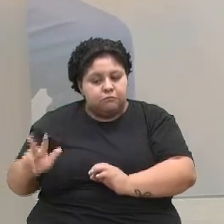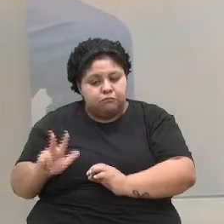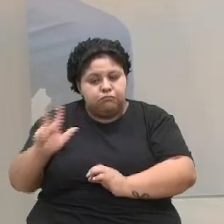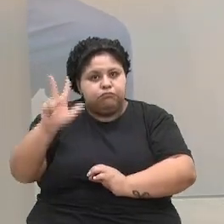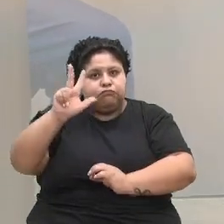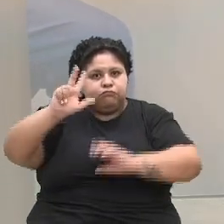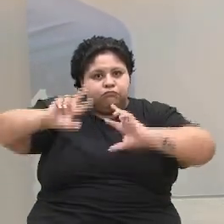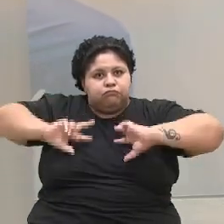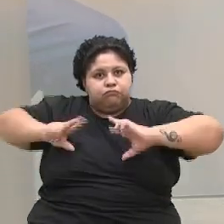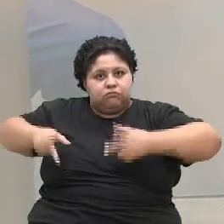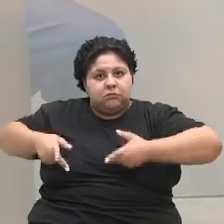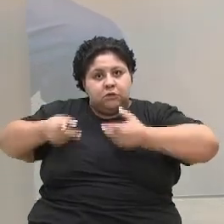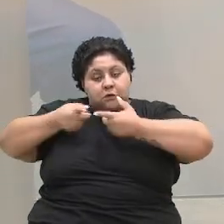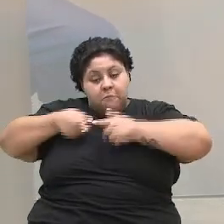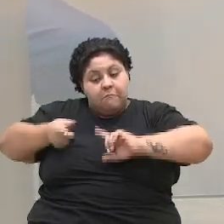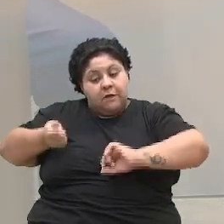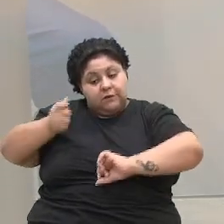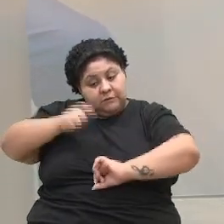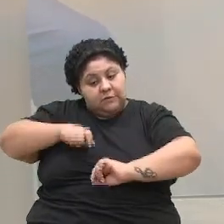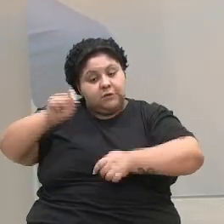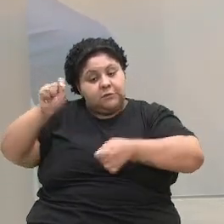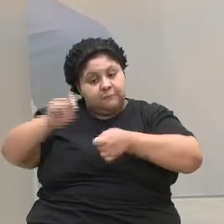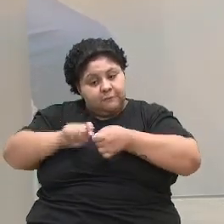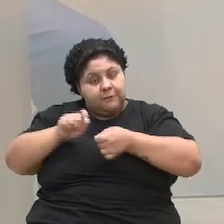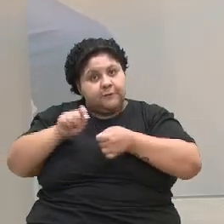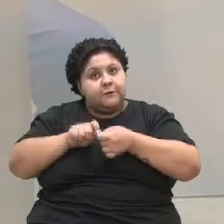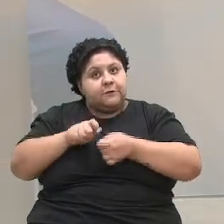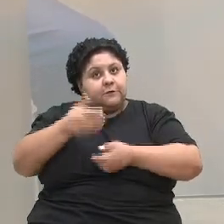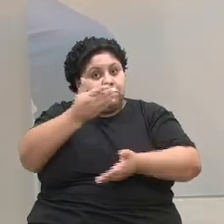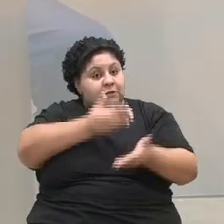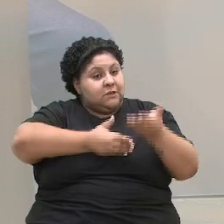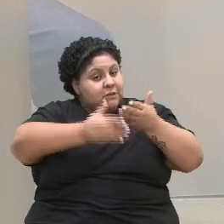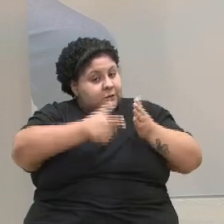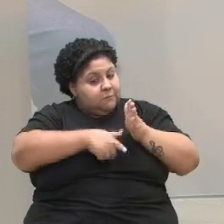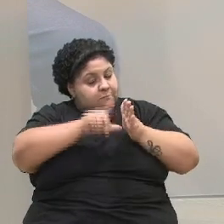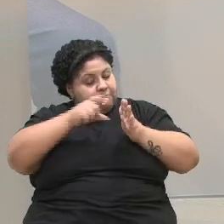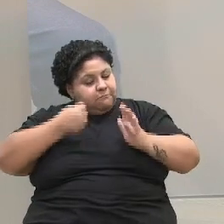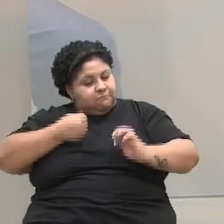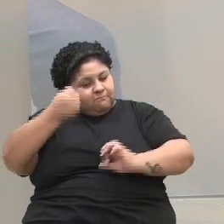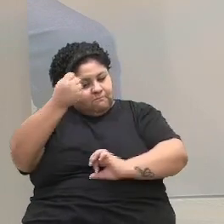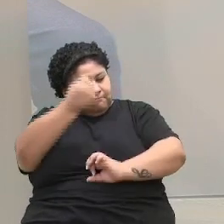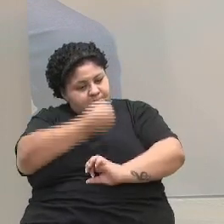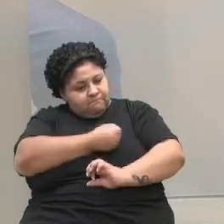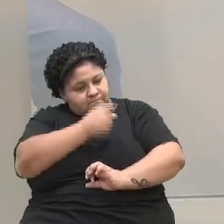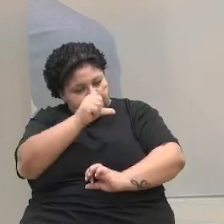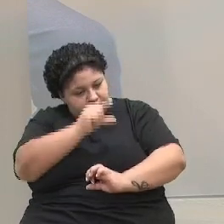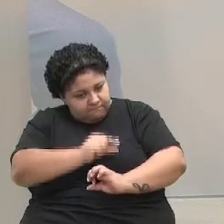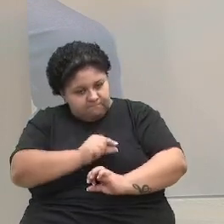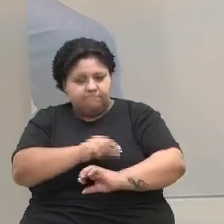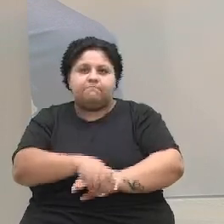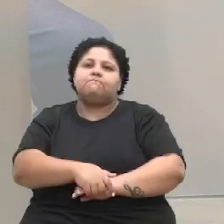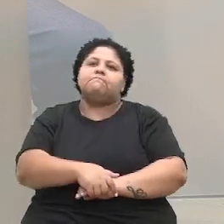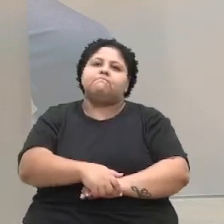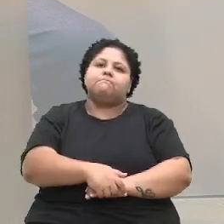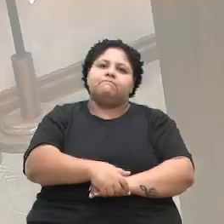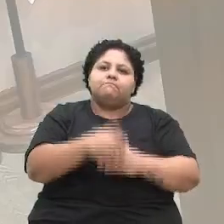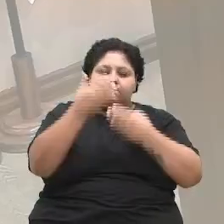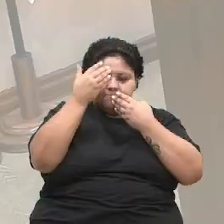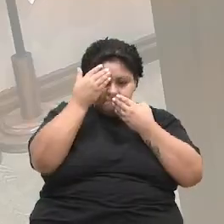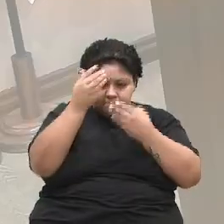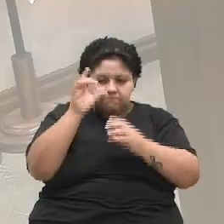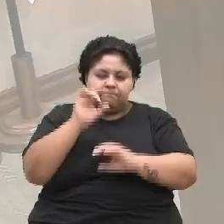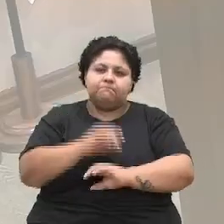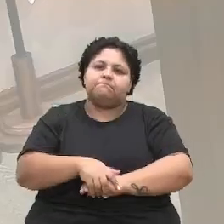humano, mas precisa-se fazer uma triagem para que esse número seja reduzido. Era isso, meu muito obrigado. E nós